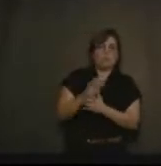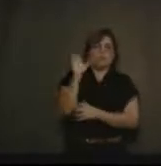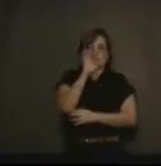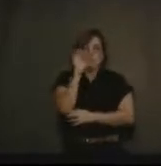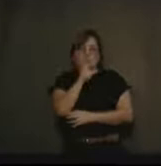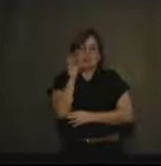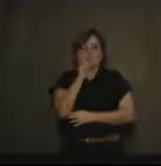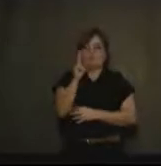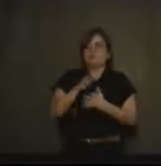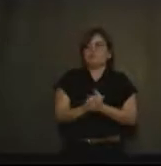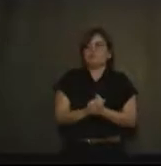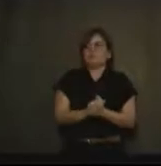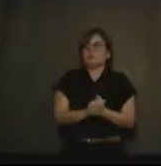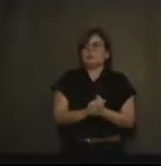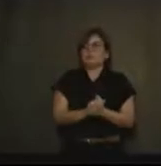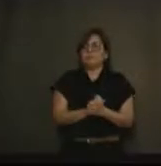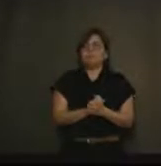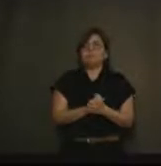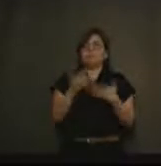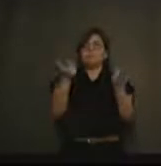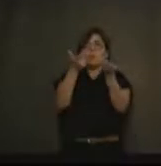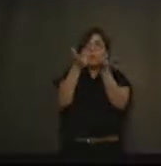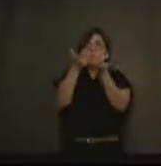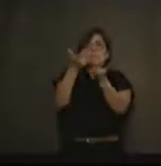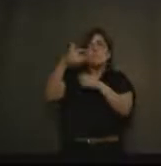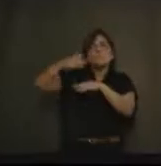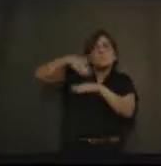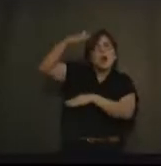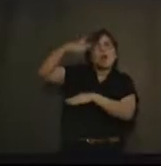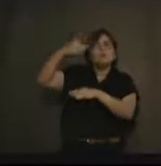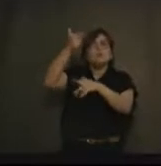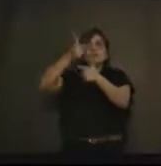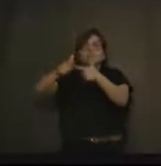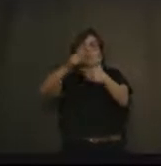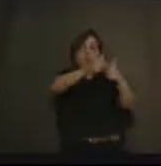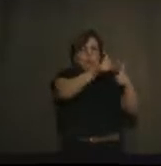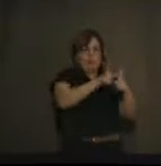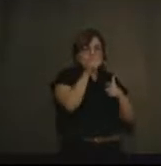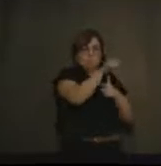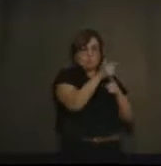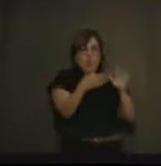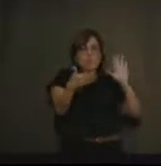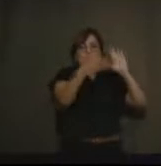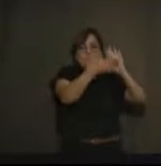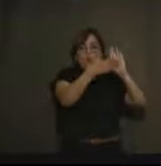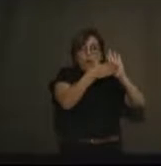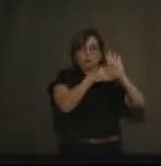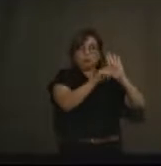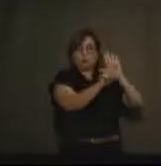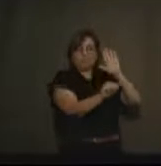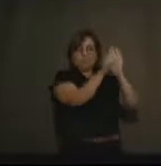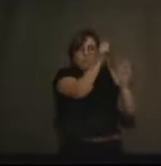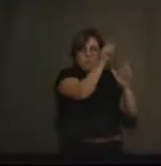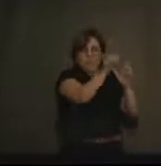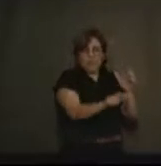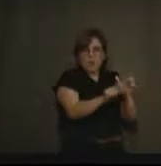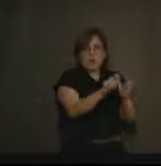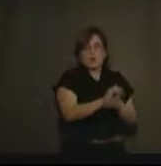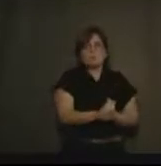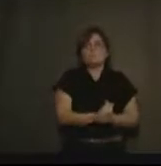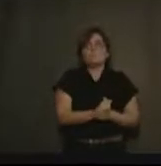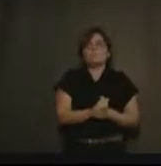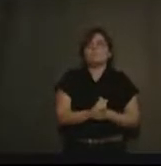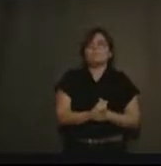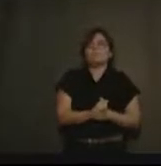maior problema da astronomia. Essa foi a proposta de Weierstrass. Qual